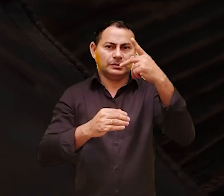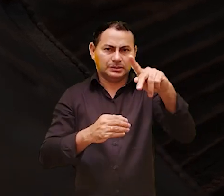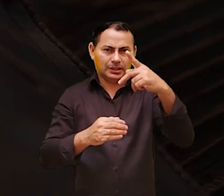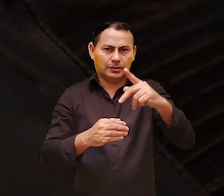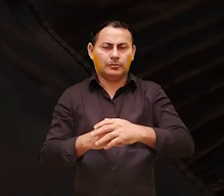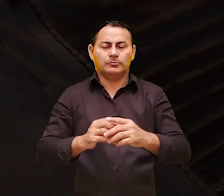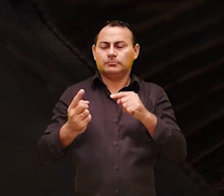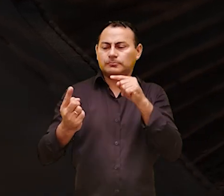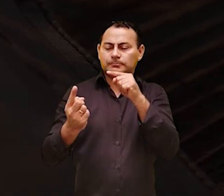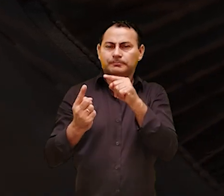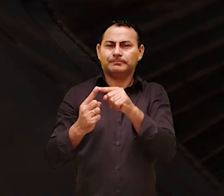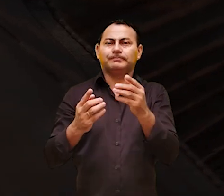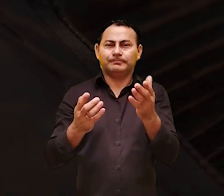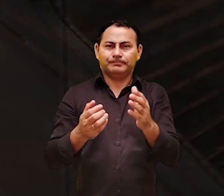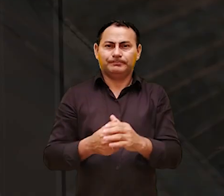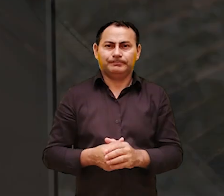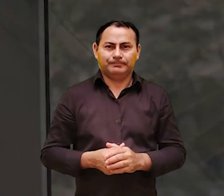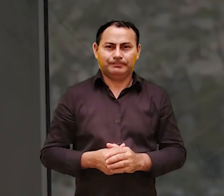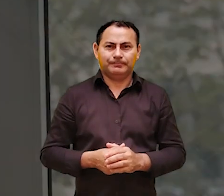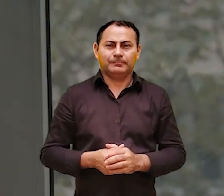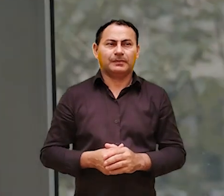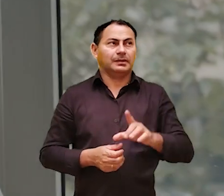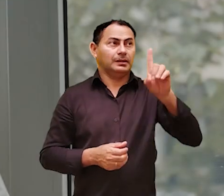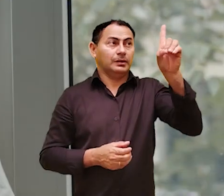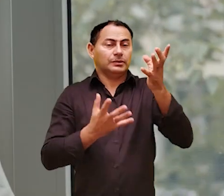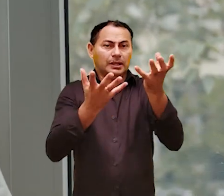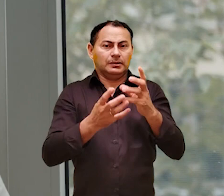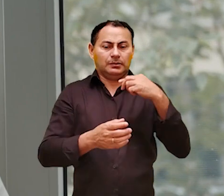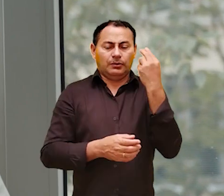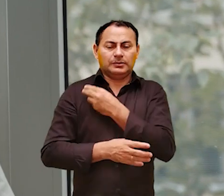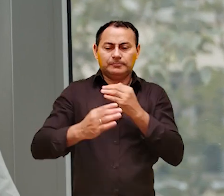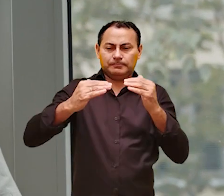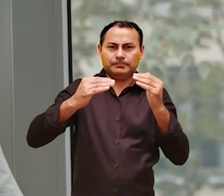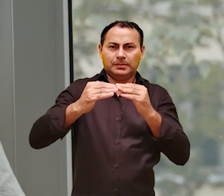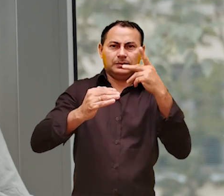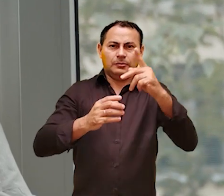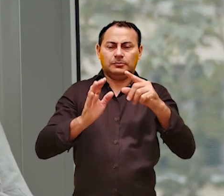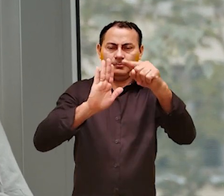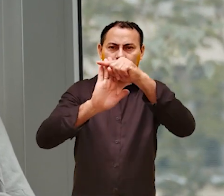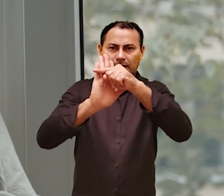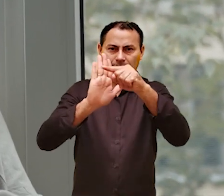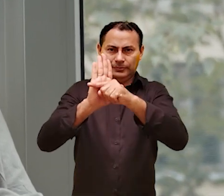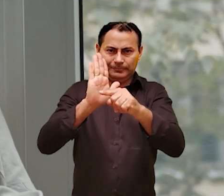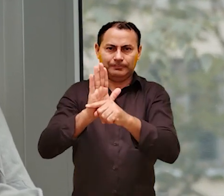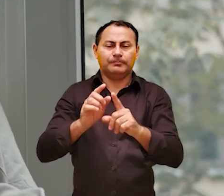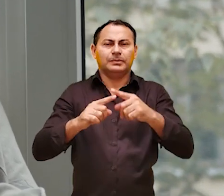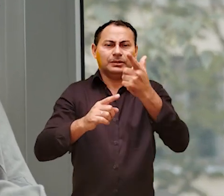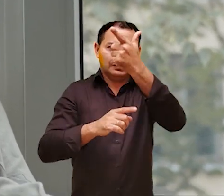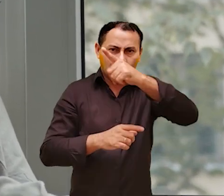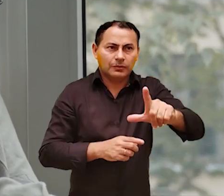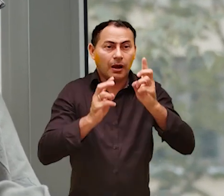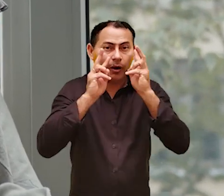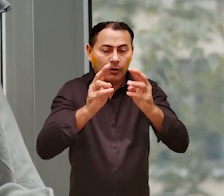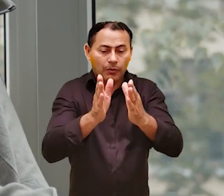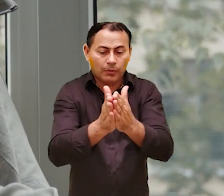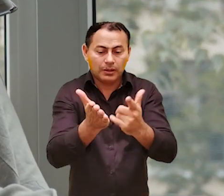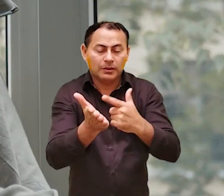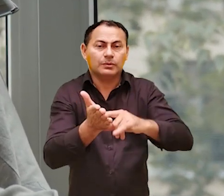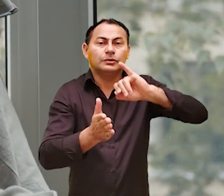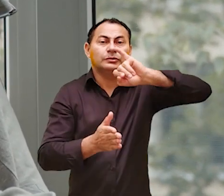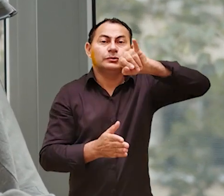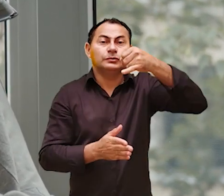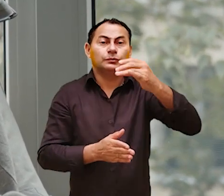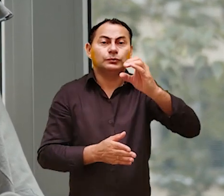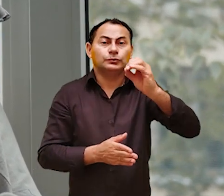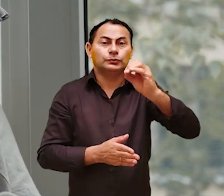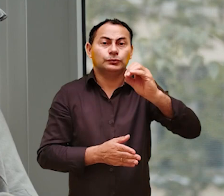com o seu propósito. Deus quer que estejamos encaixados em seus planos. Mais uma vez vamos olhar o livro